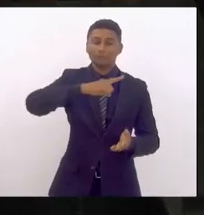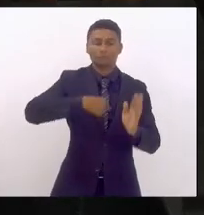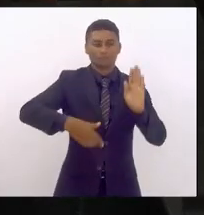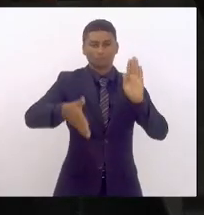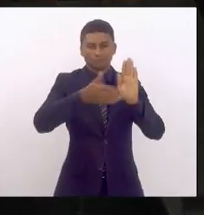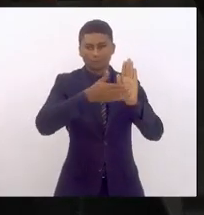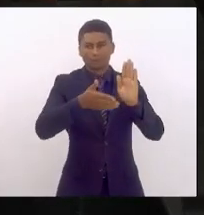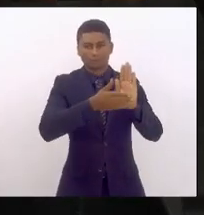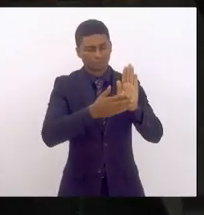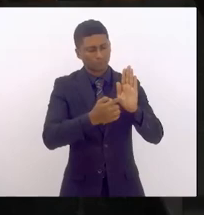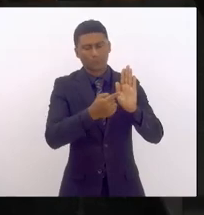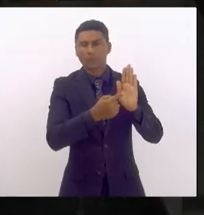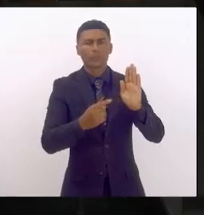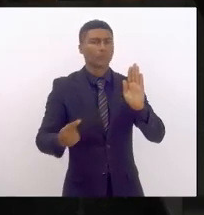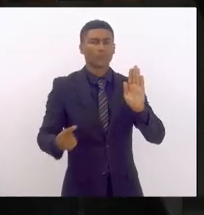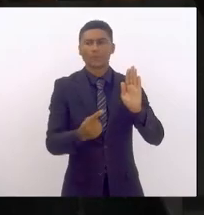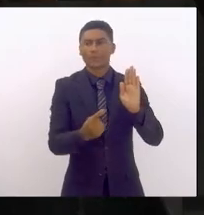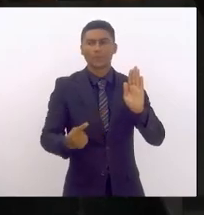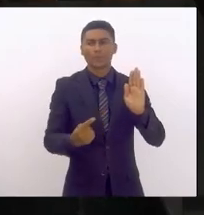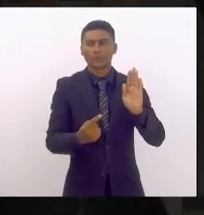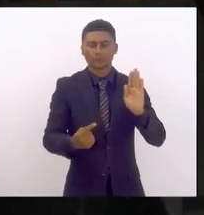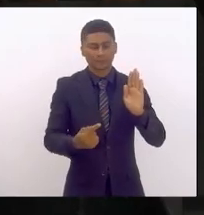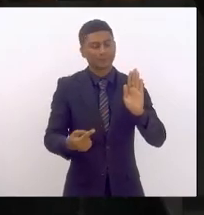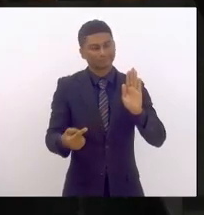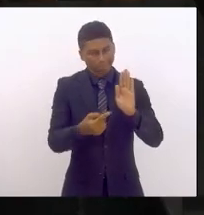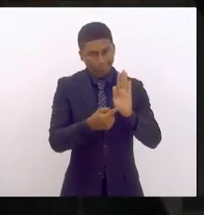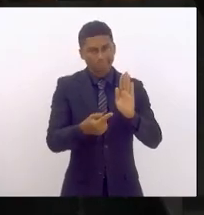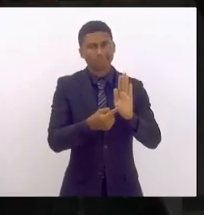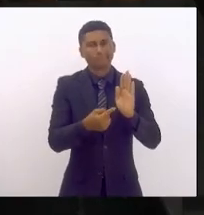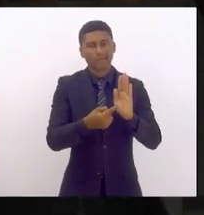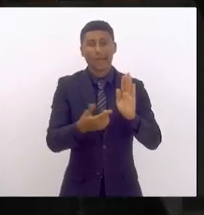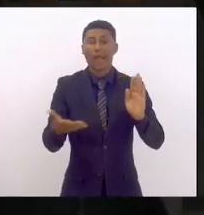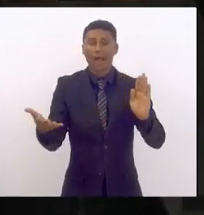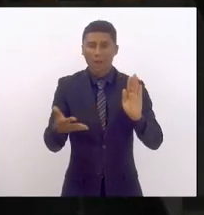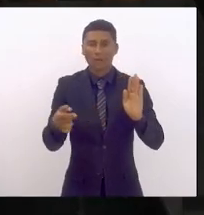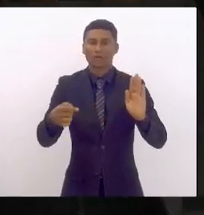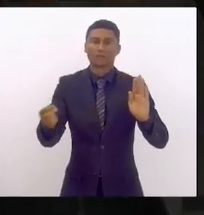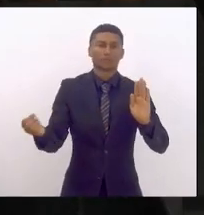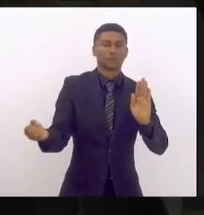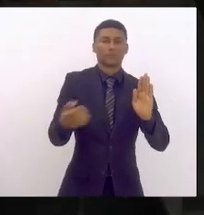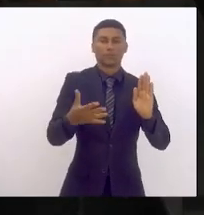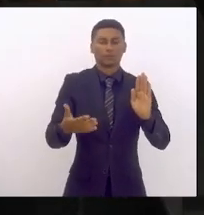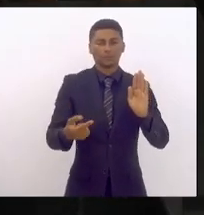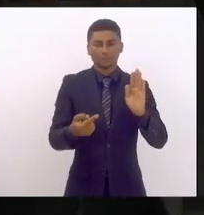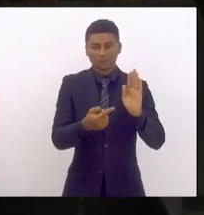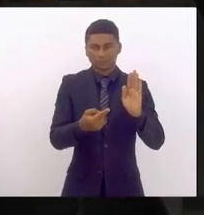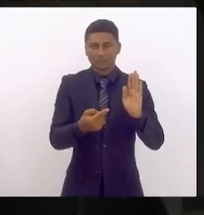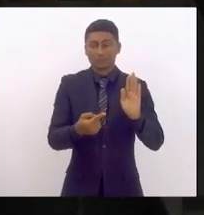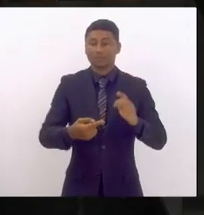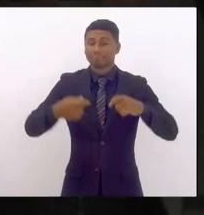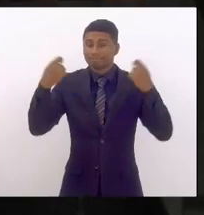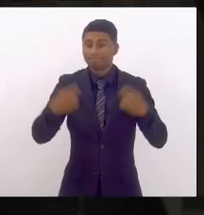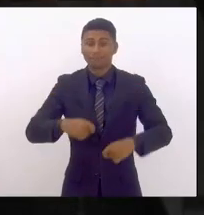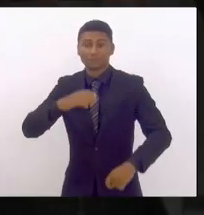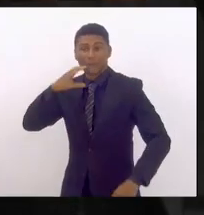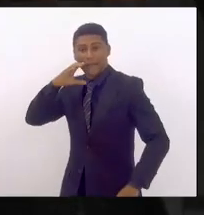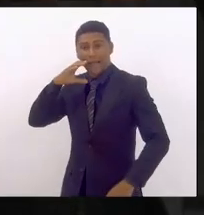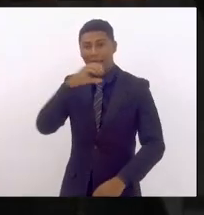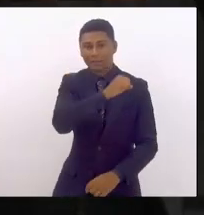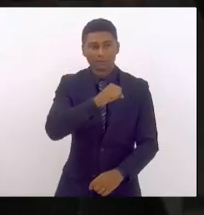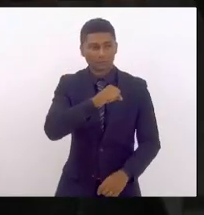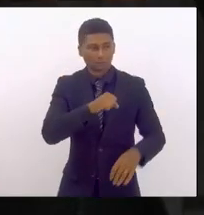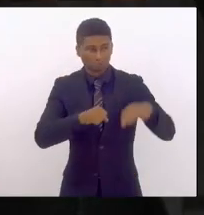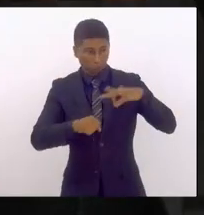é que essa atualização seja a mais rápida possível